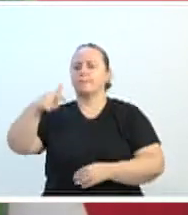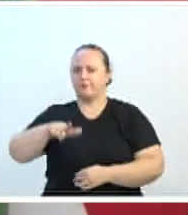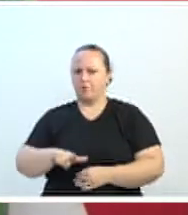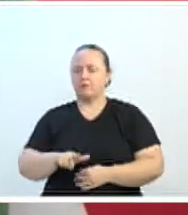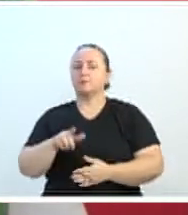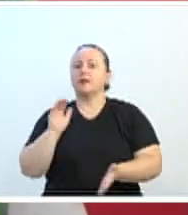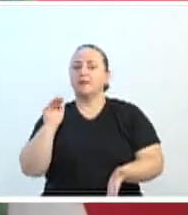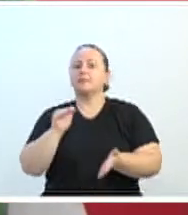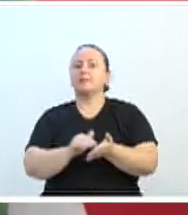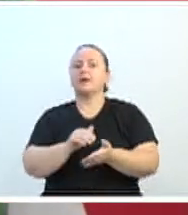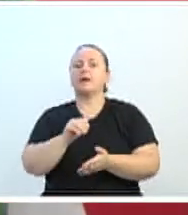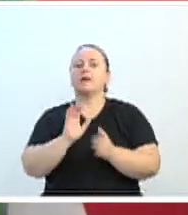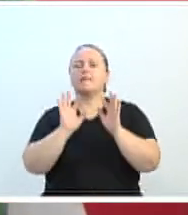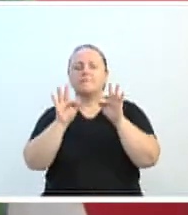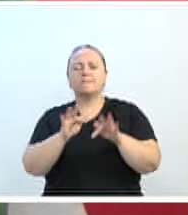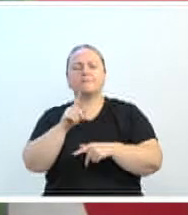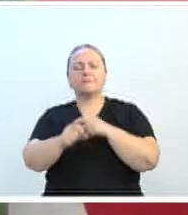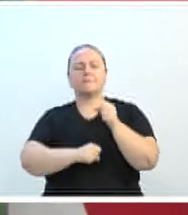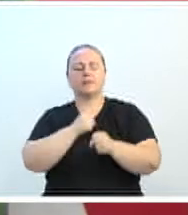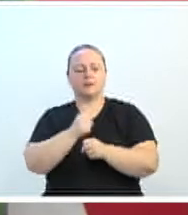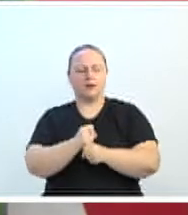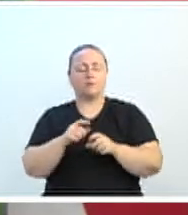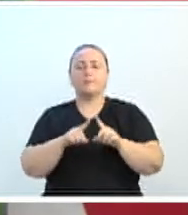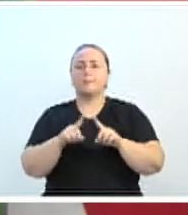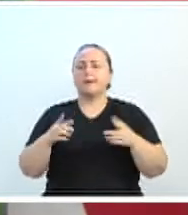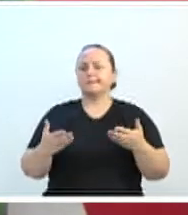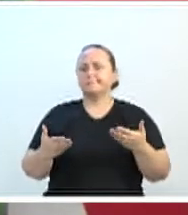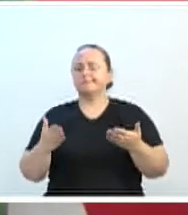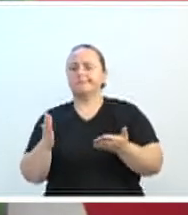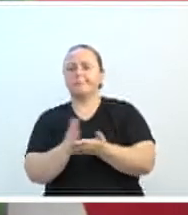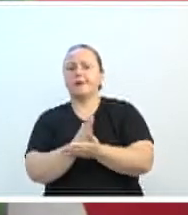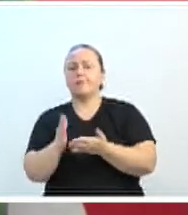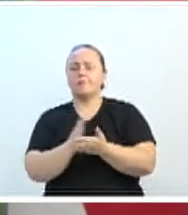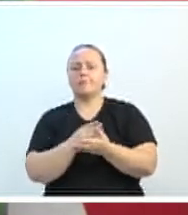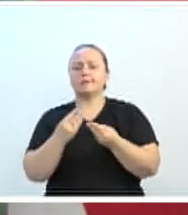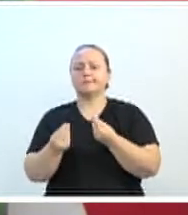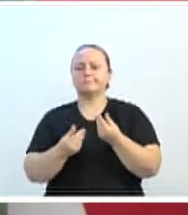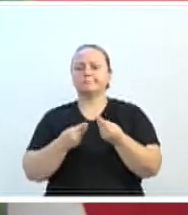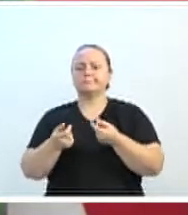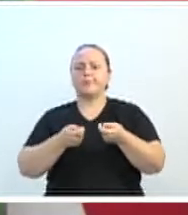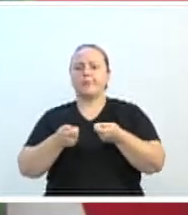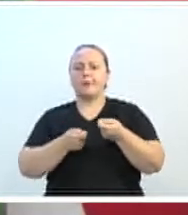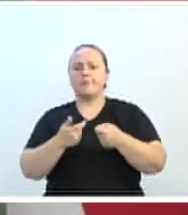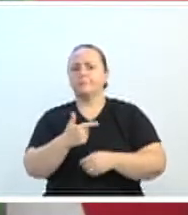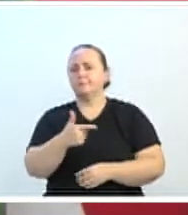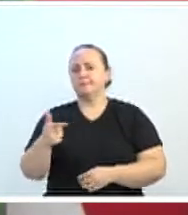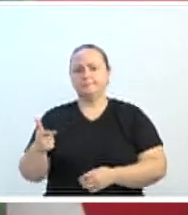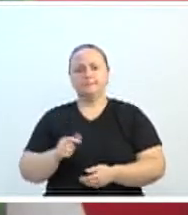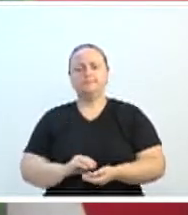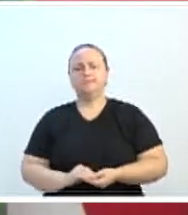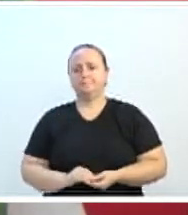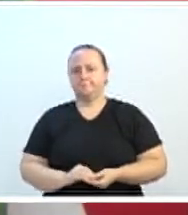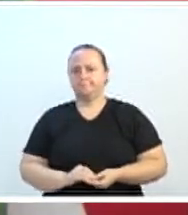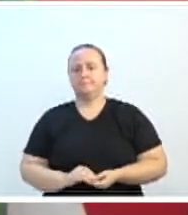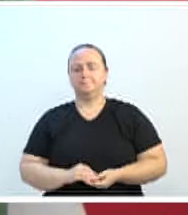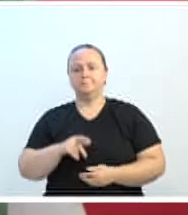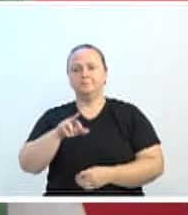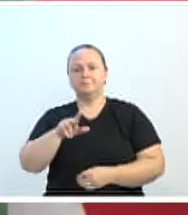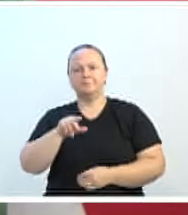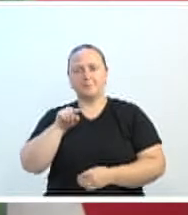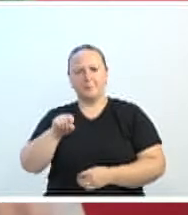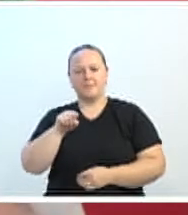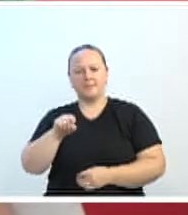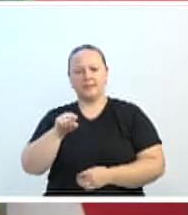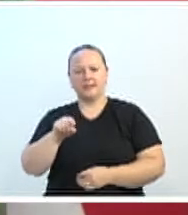final desse ano. Mas situações, infelizmente, que fogem ao controle, como essa, como eu disse, que Vossa Excelência trouxe aqui